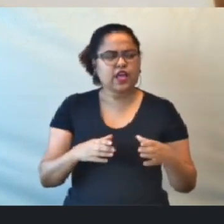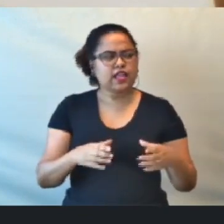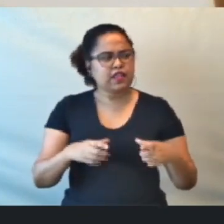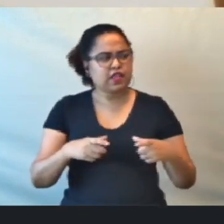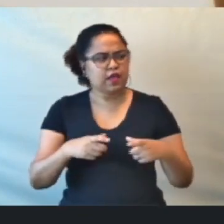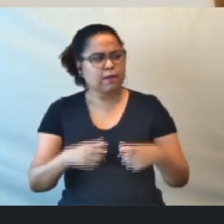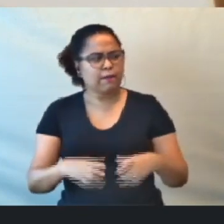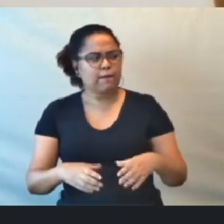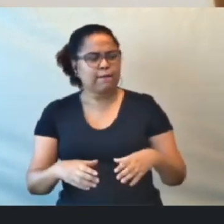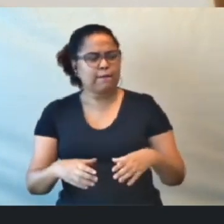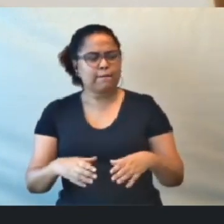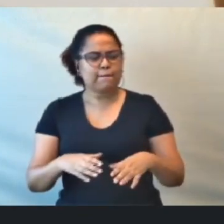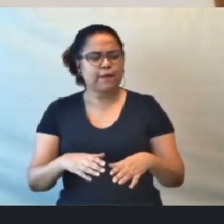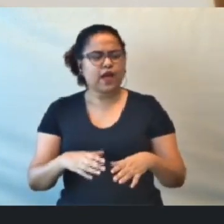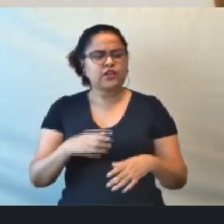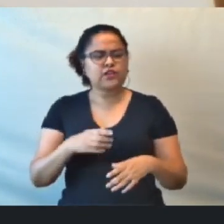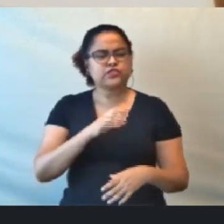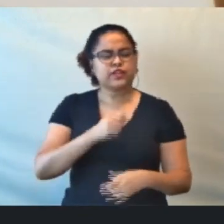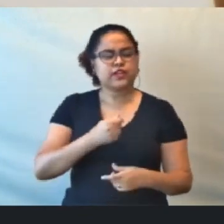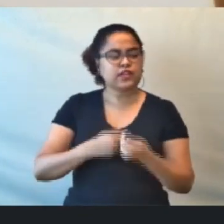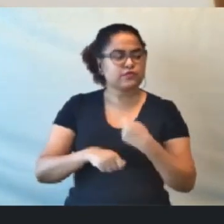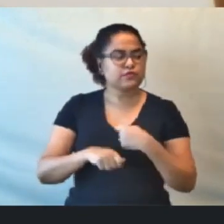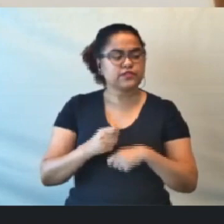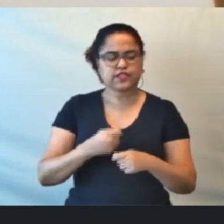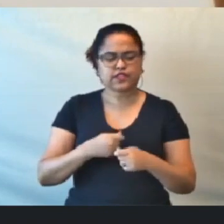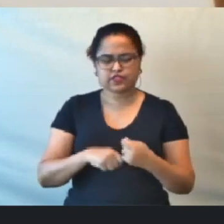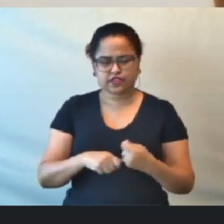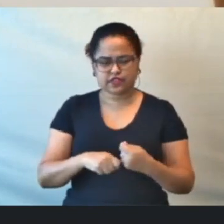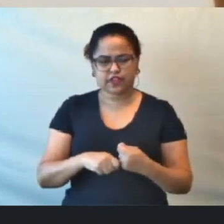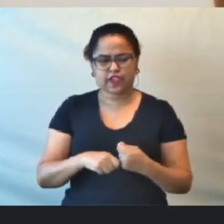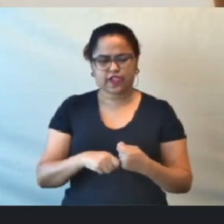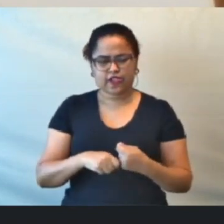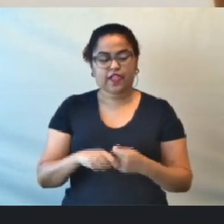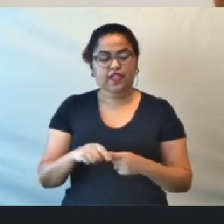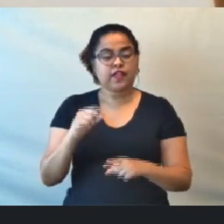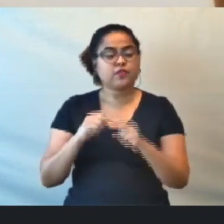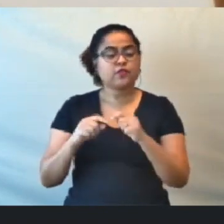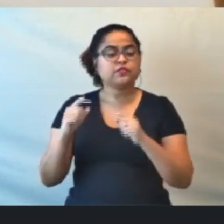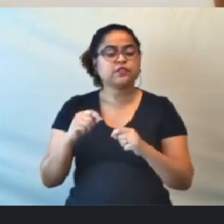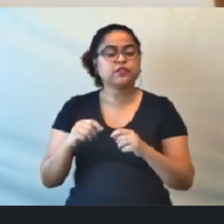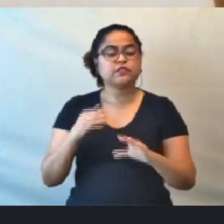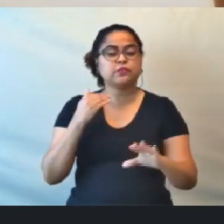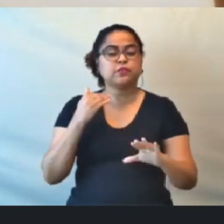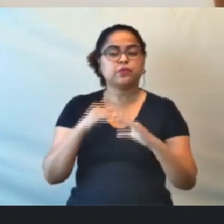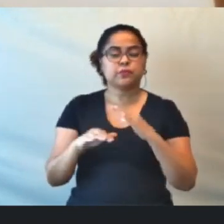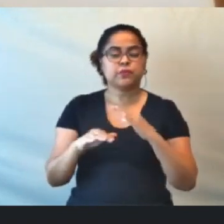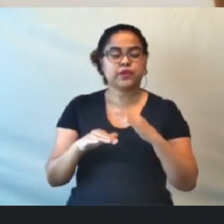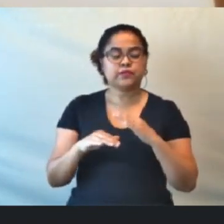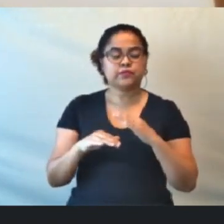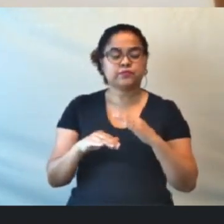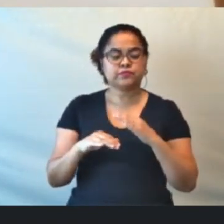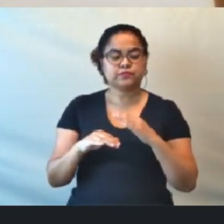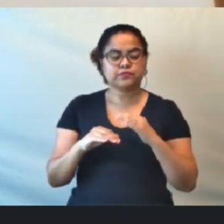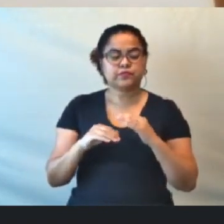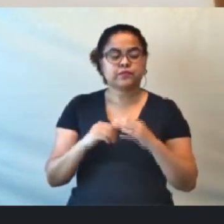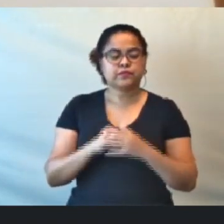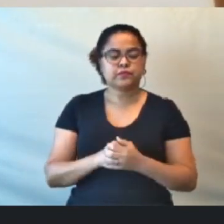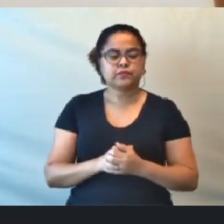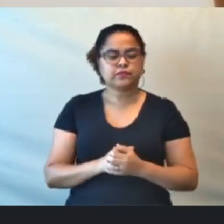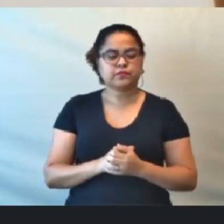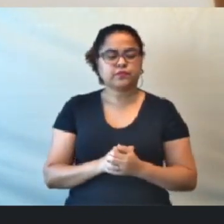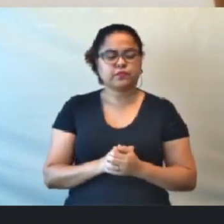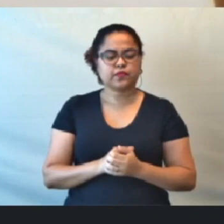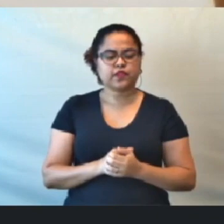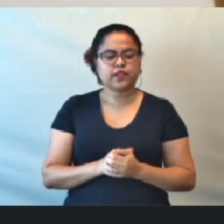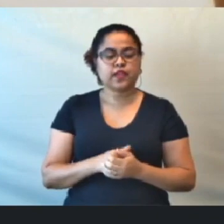Inclusive, eu recebi um e-mail aí da Comissão de Inquérito solicitando a possibilidade que